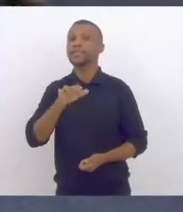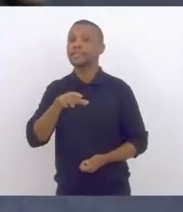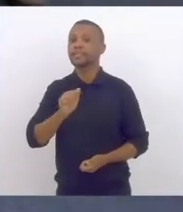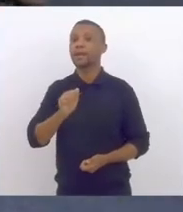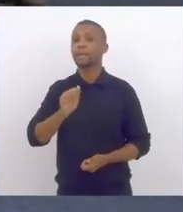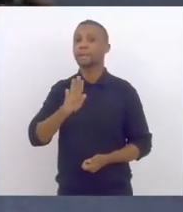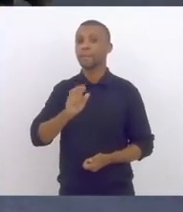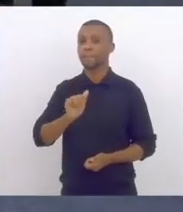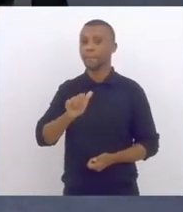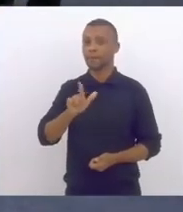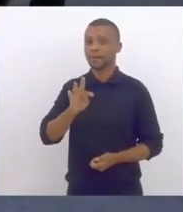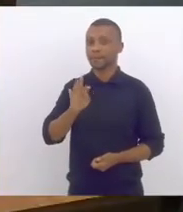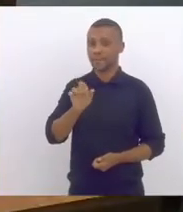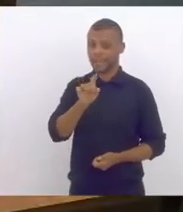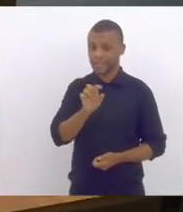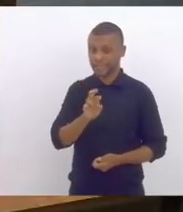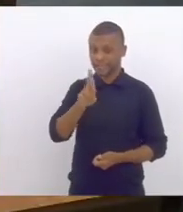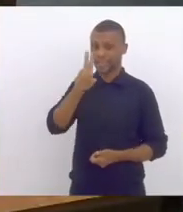Adriana Baltazar.